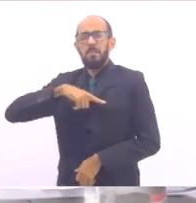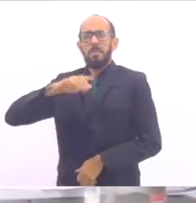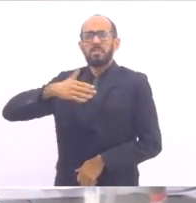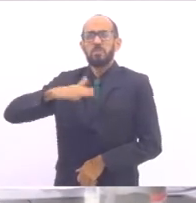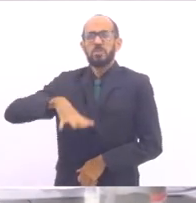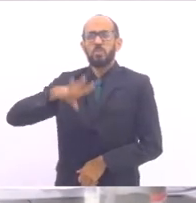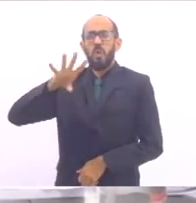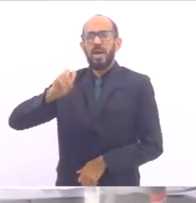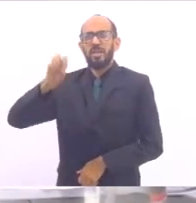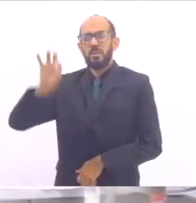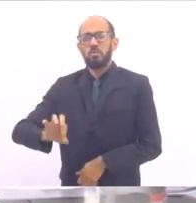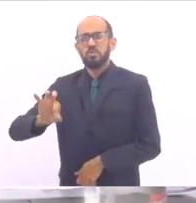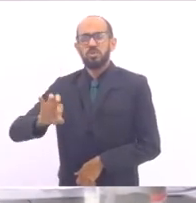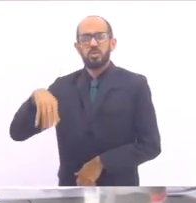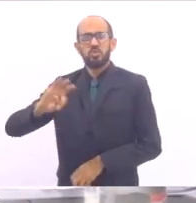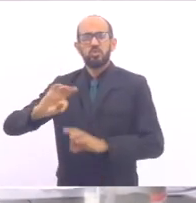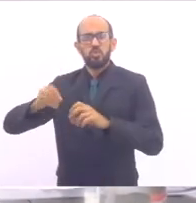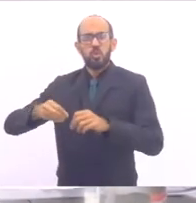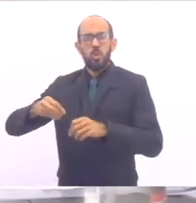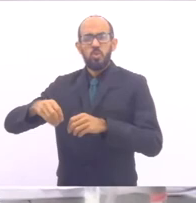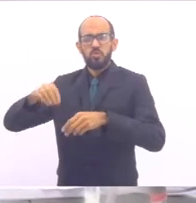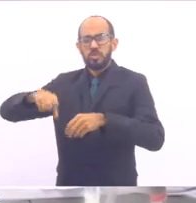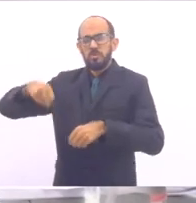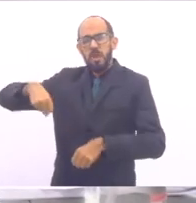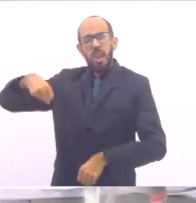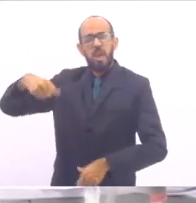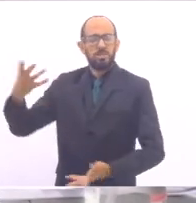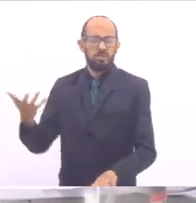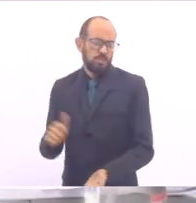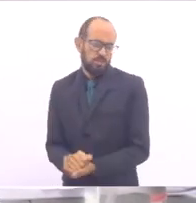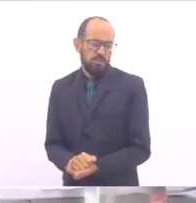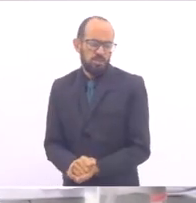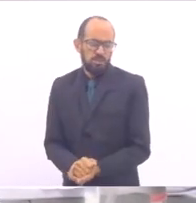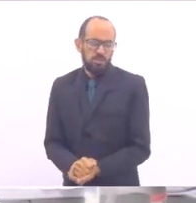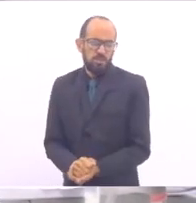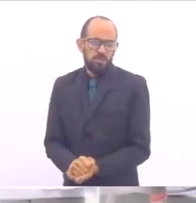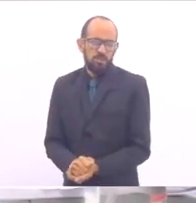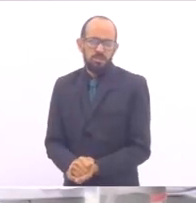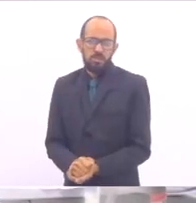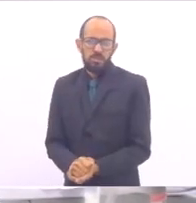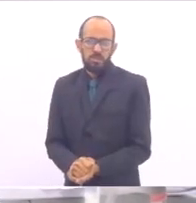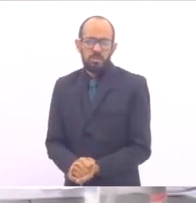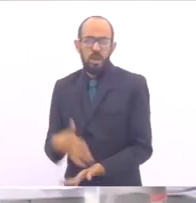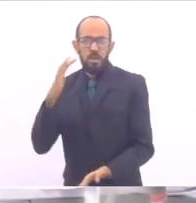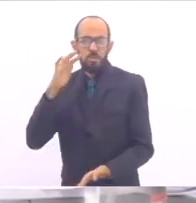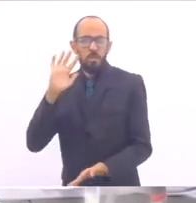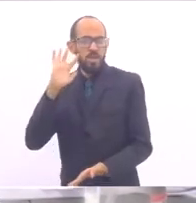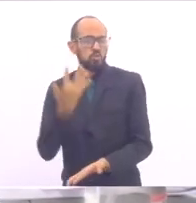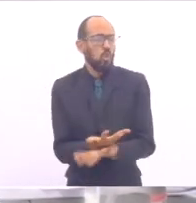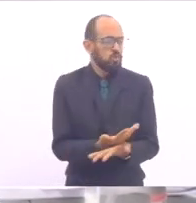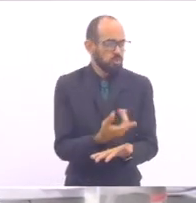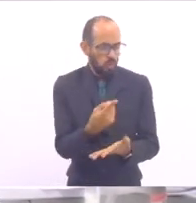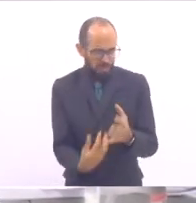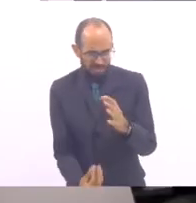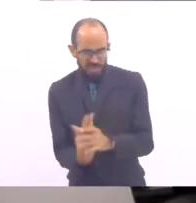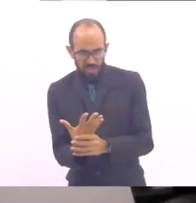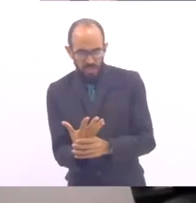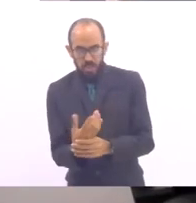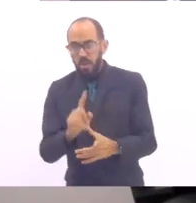Porque essa resolução, Mantovani, que você está falando, estipula isso? Não é uma resolução, né? é uma norma